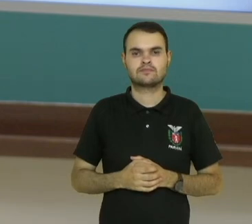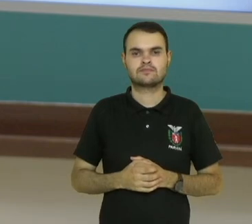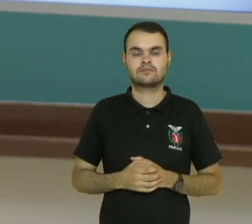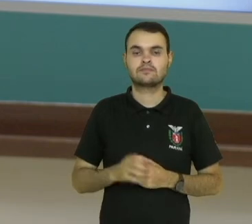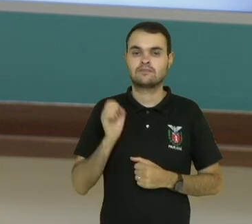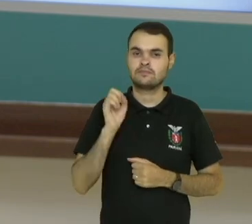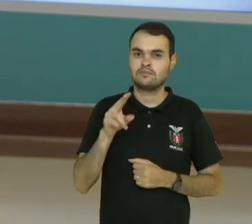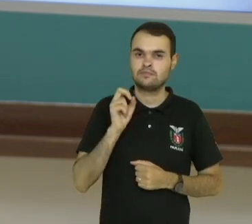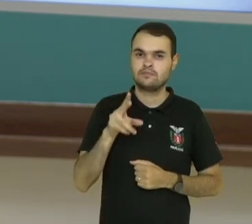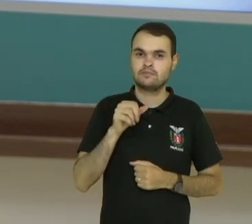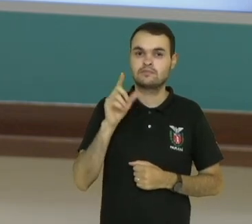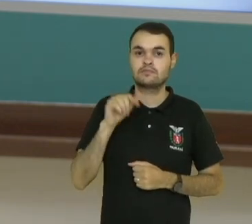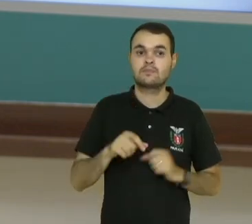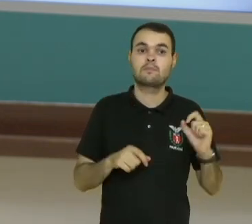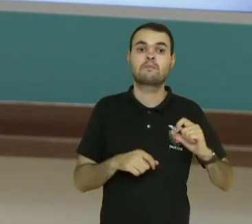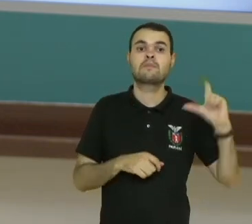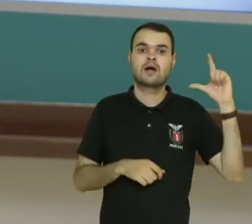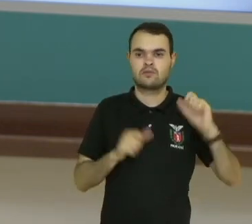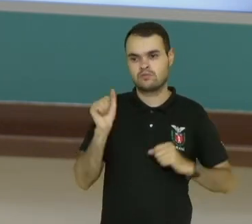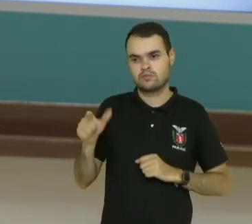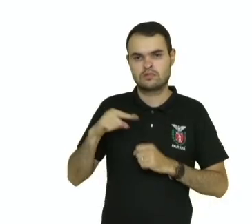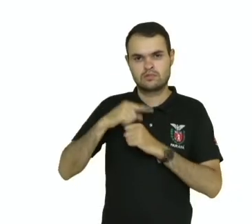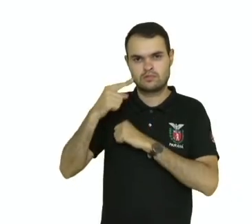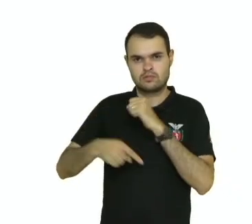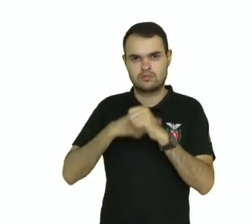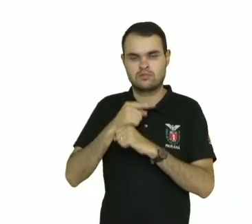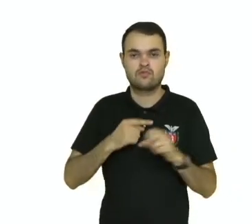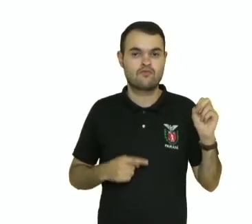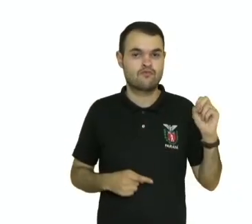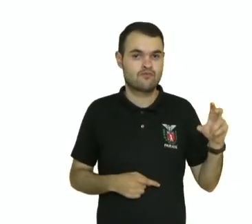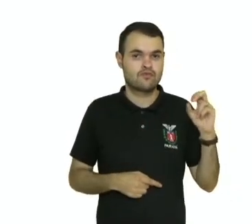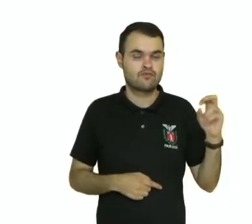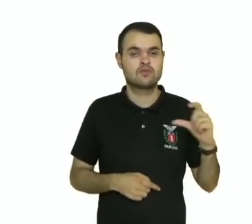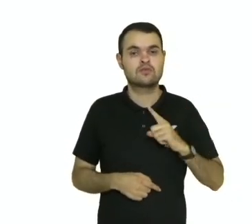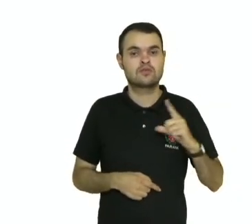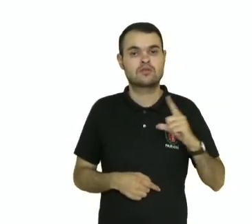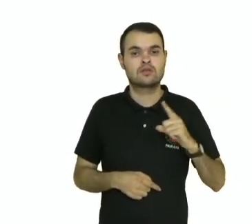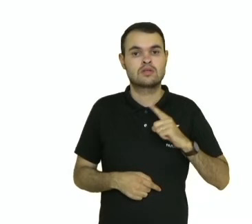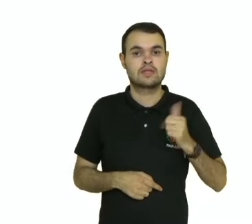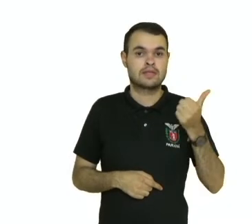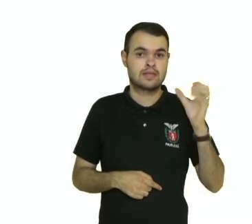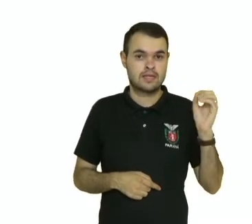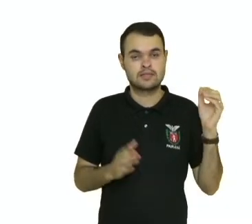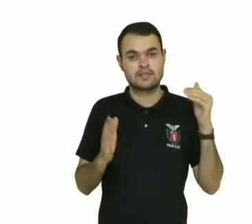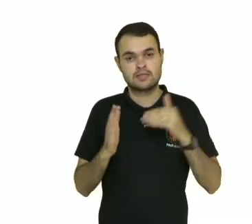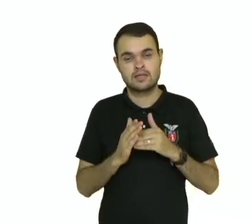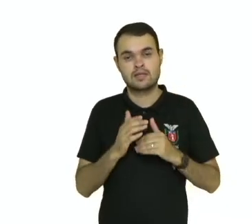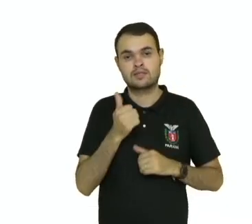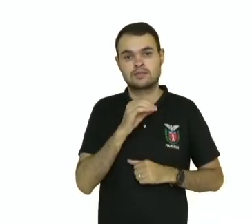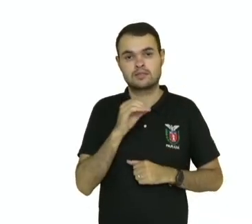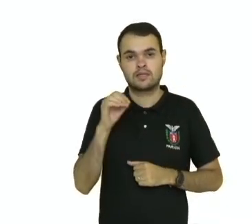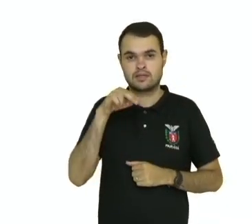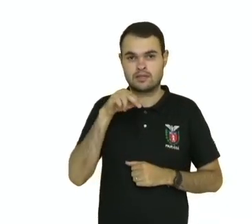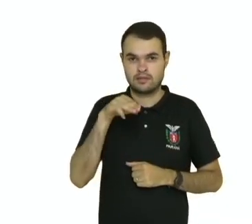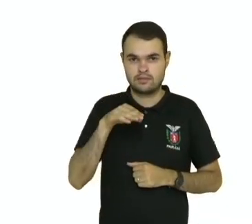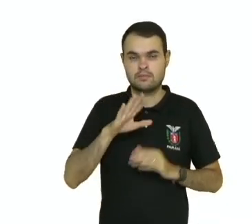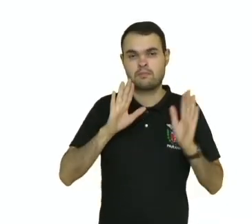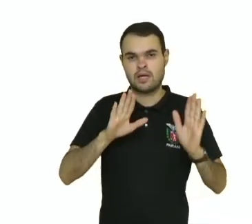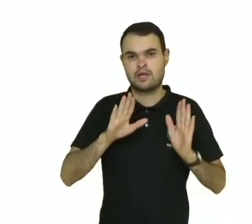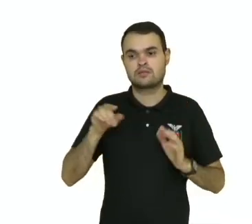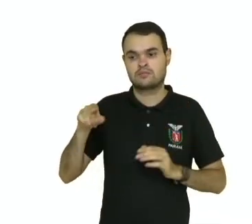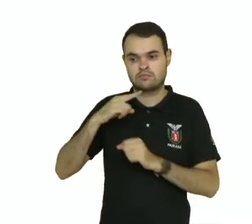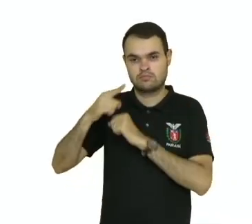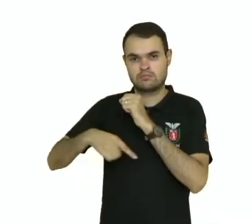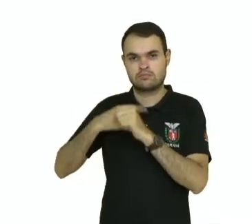o vírus, então, é maior do que um átomo. Um vírus geralmente possui o tamanho de 10 a 100 nanômetros. Por sua vez, os